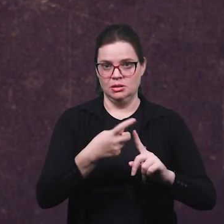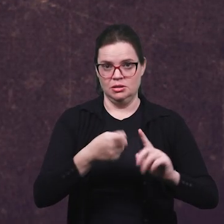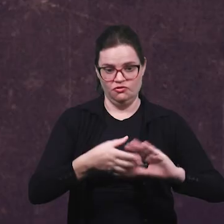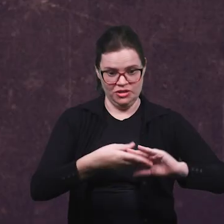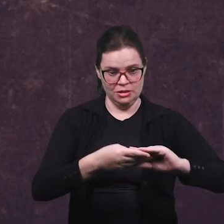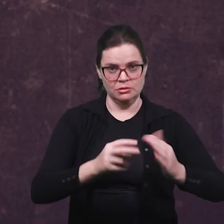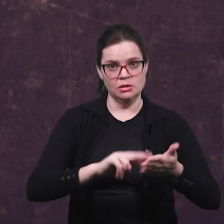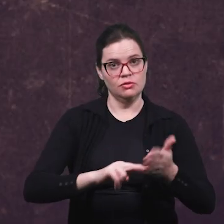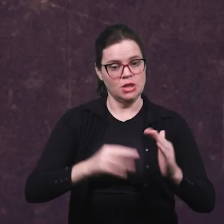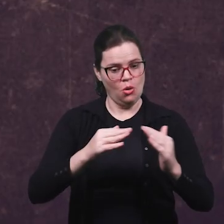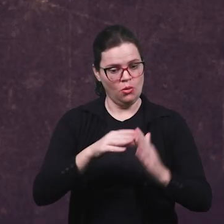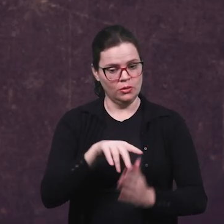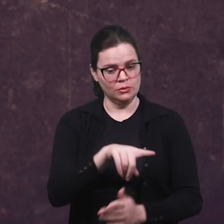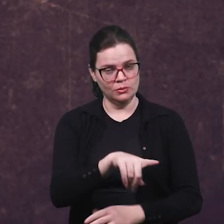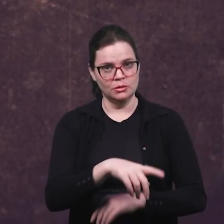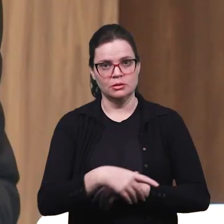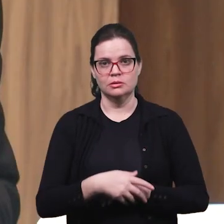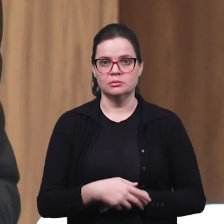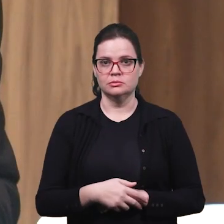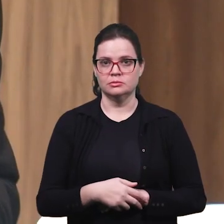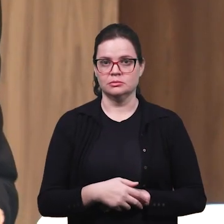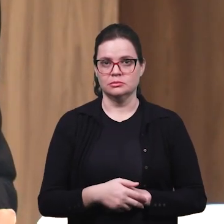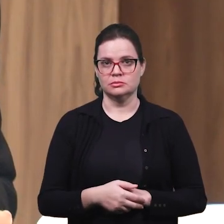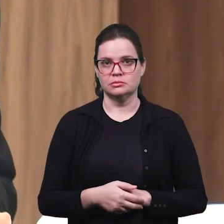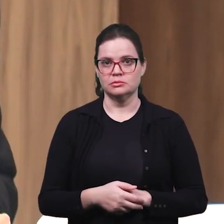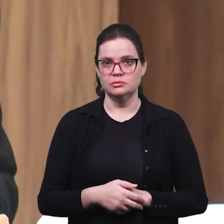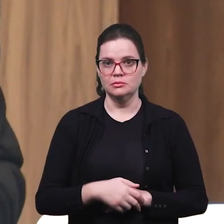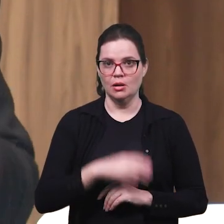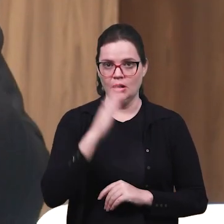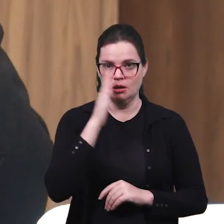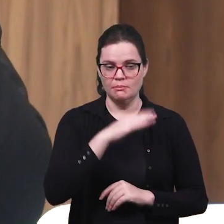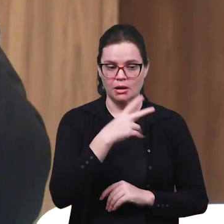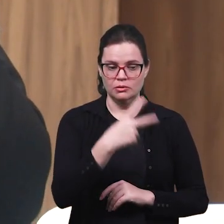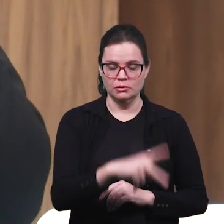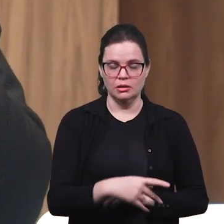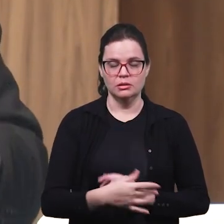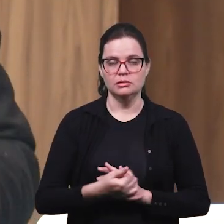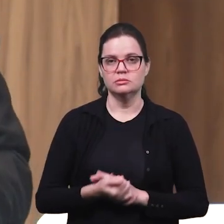más obras. Olha só, hein? É a questão de